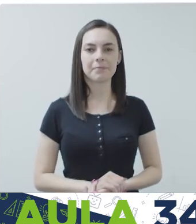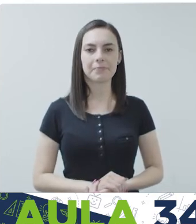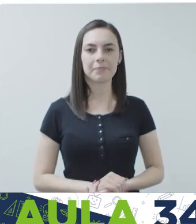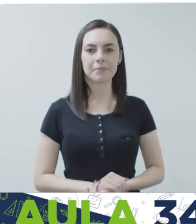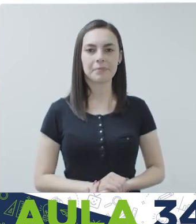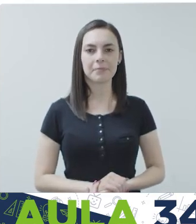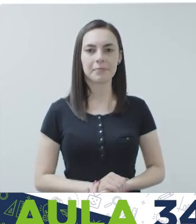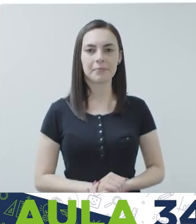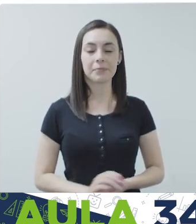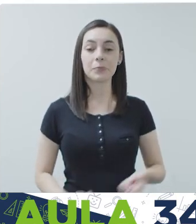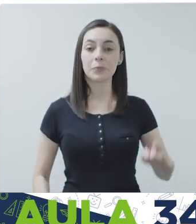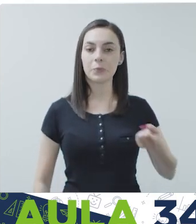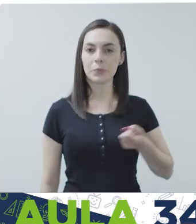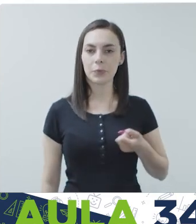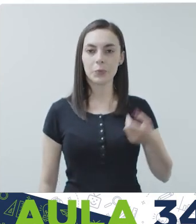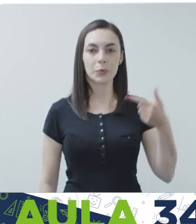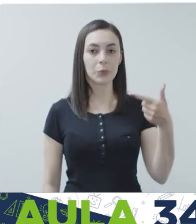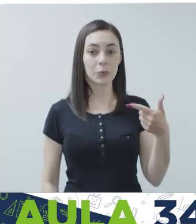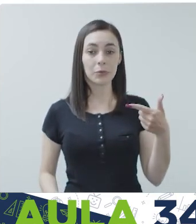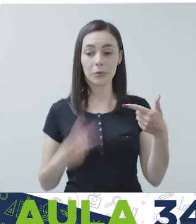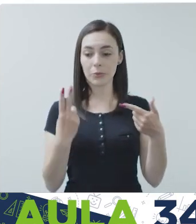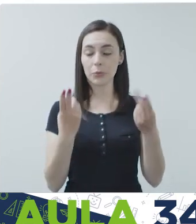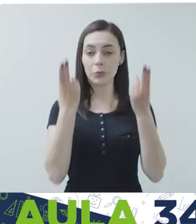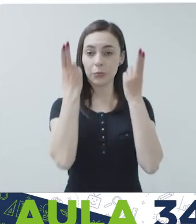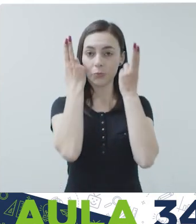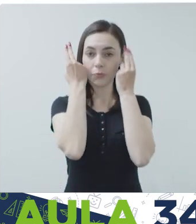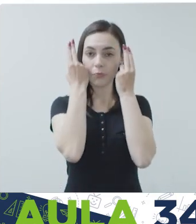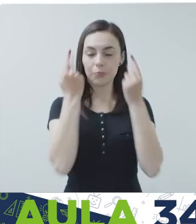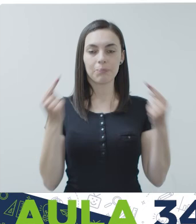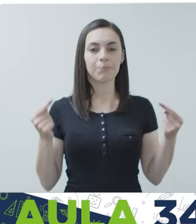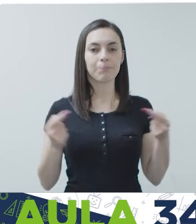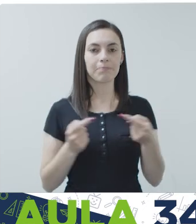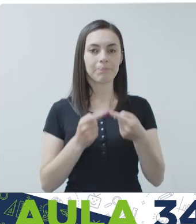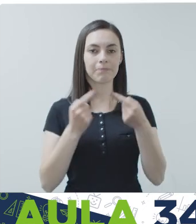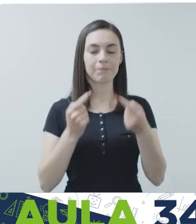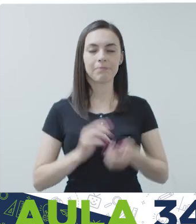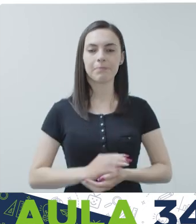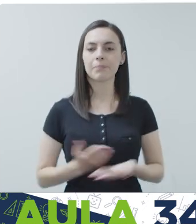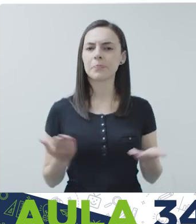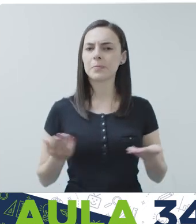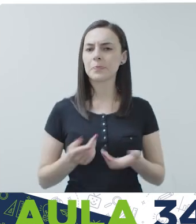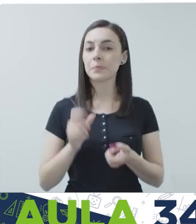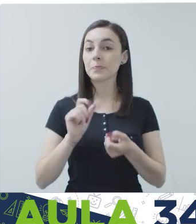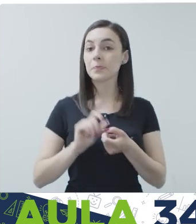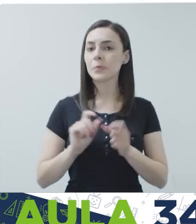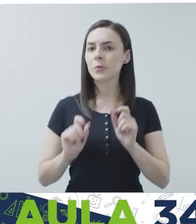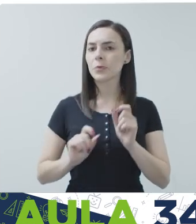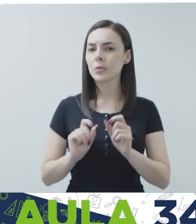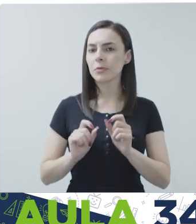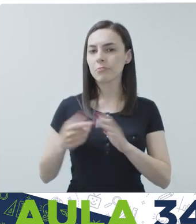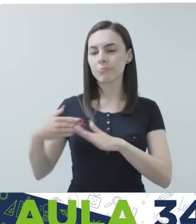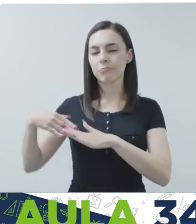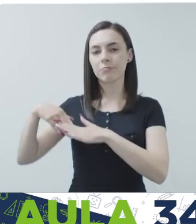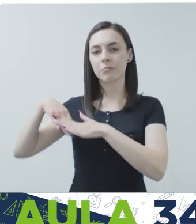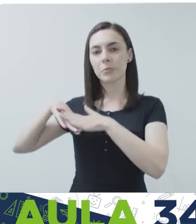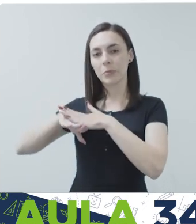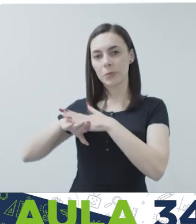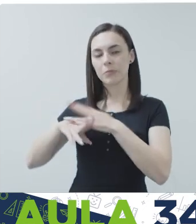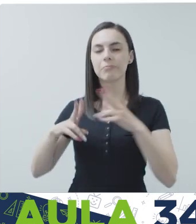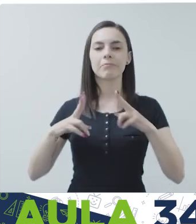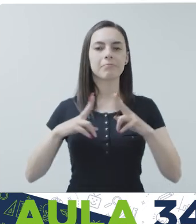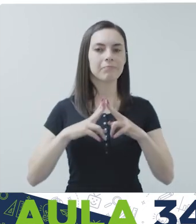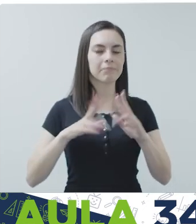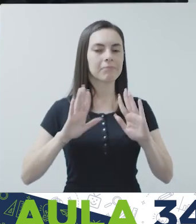Número 2, dois coelhos. O que que nós vamos fazer? Guardar a cartinha porque fizemos o